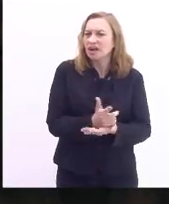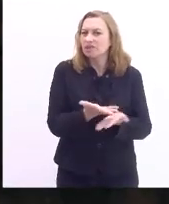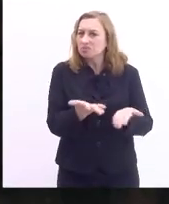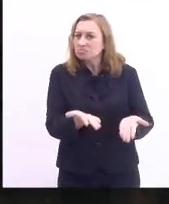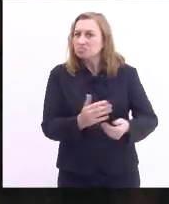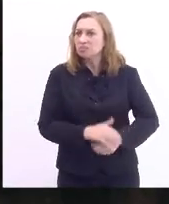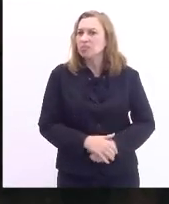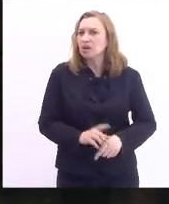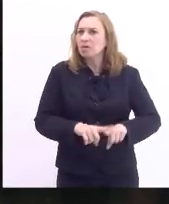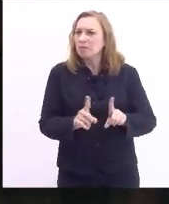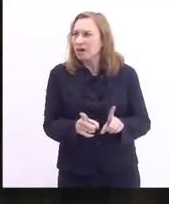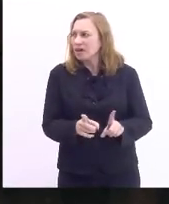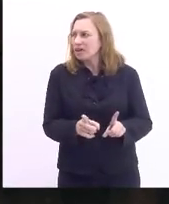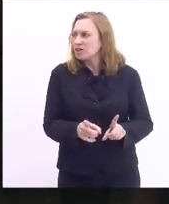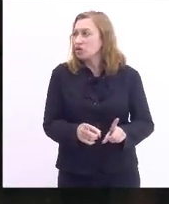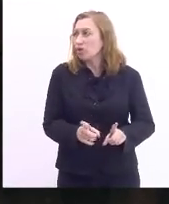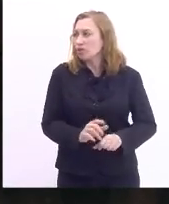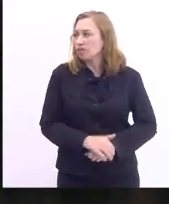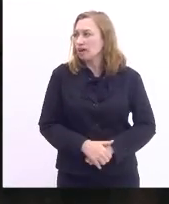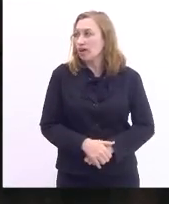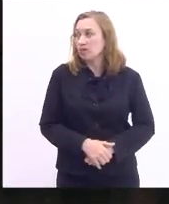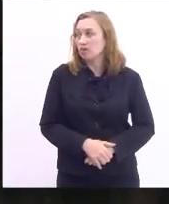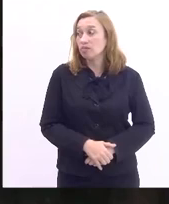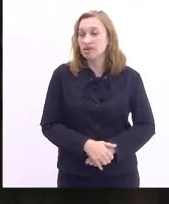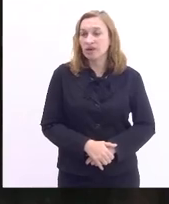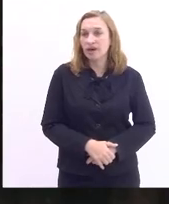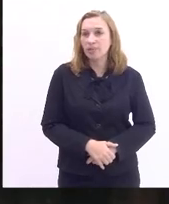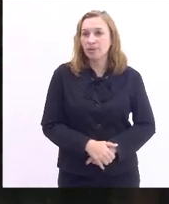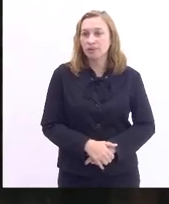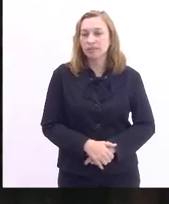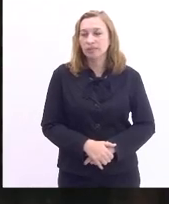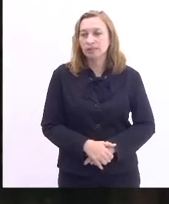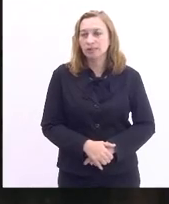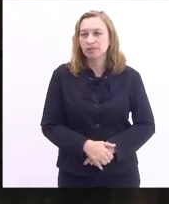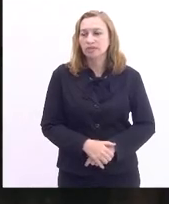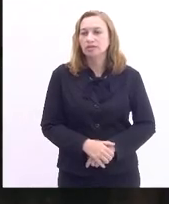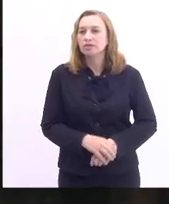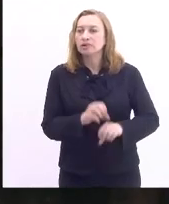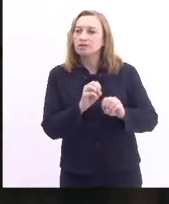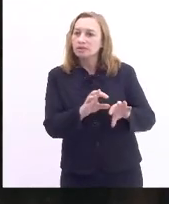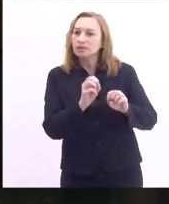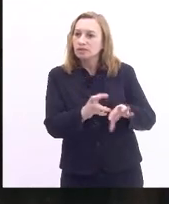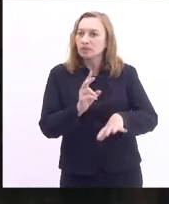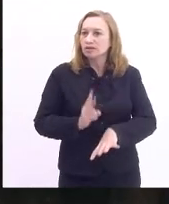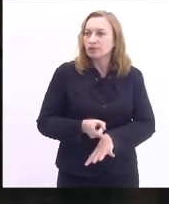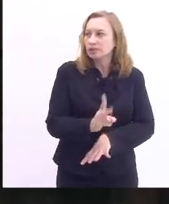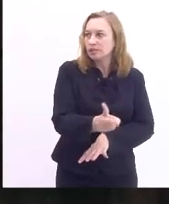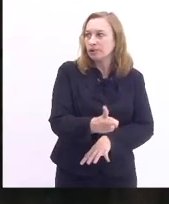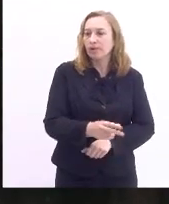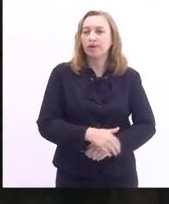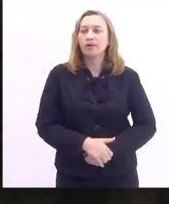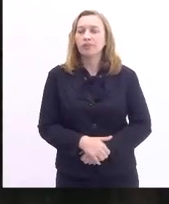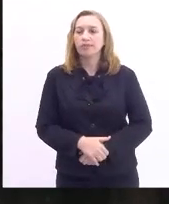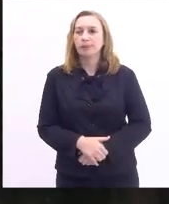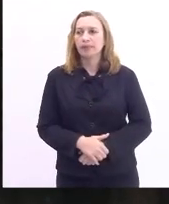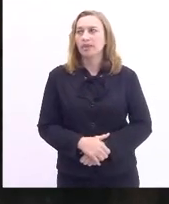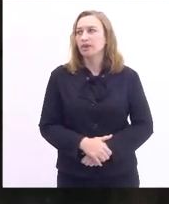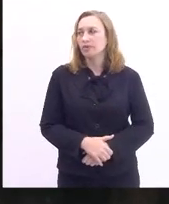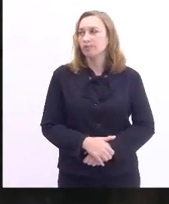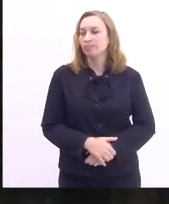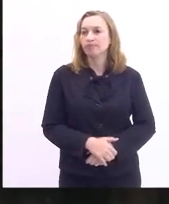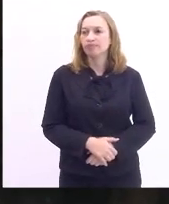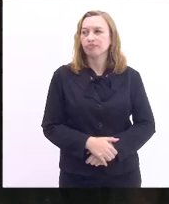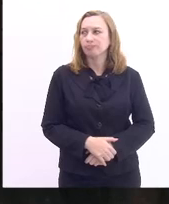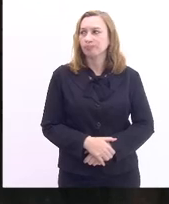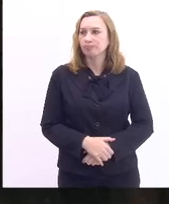por isso mas está nem a Vale aqui tá dito promover a educação continuada em educação e inovação tecnológica e parceria com